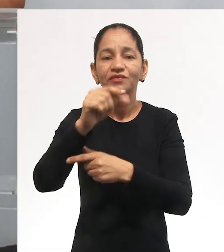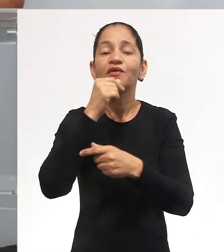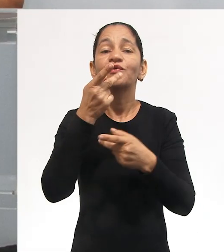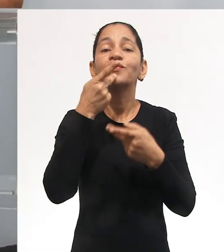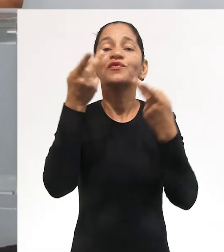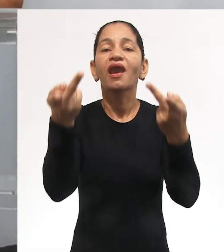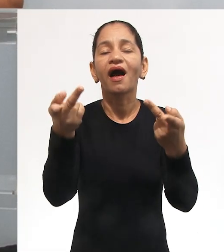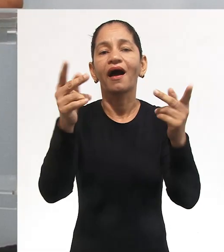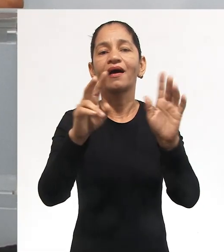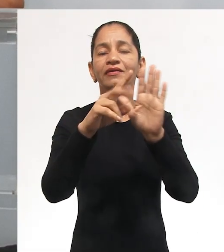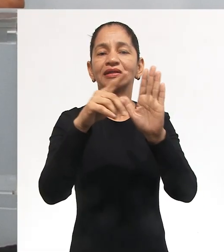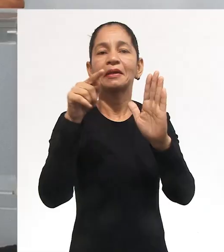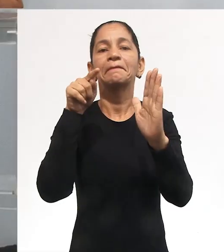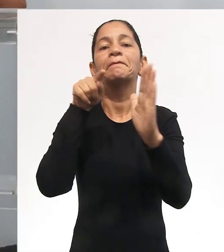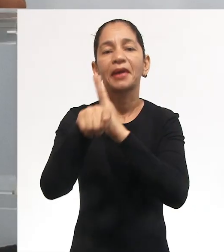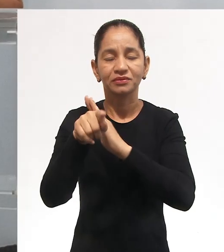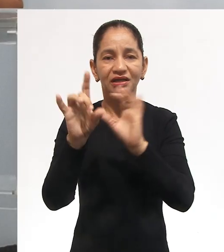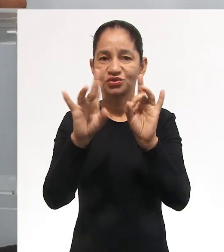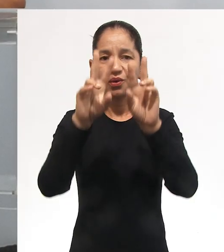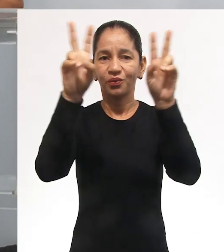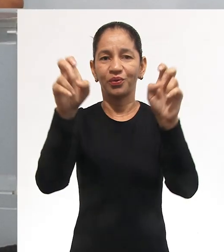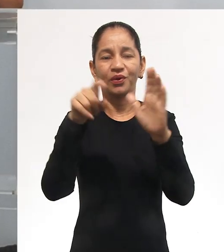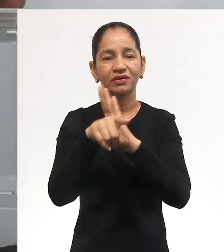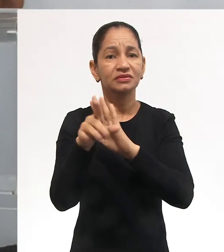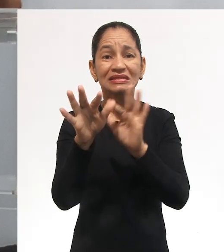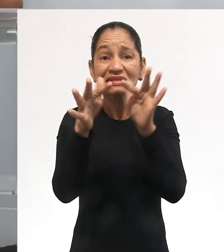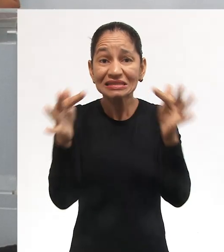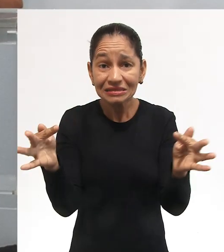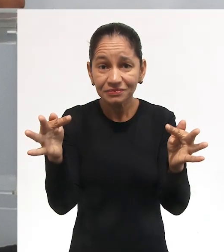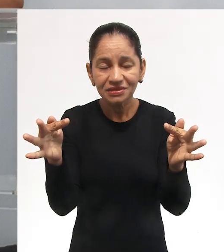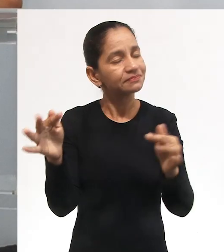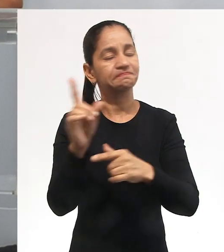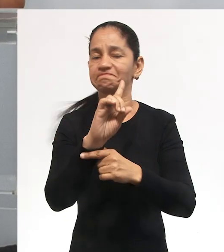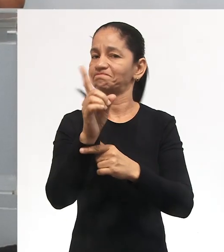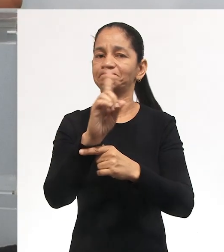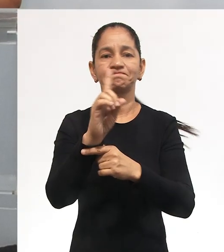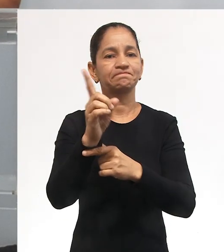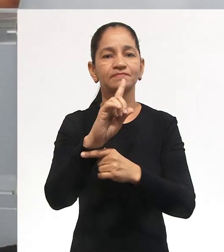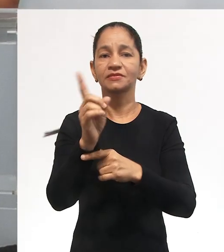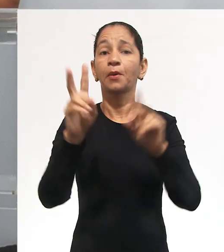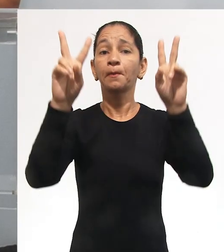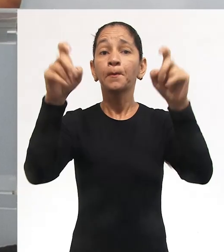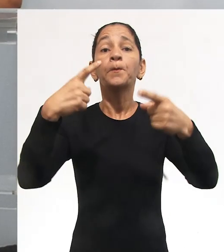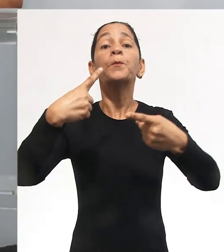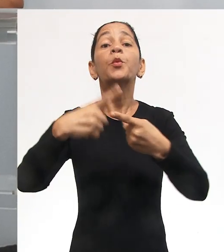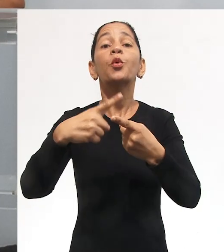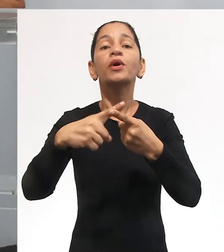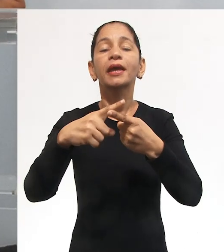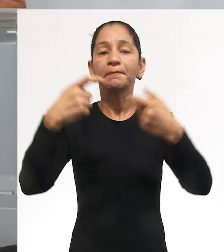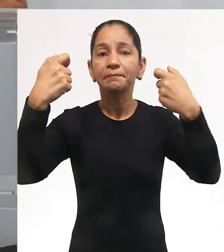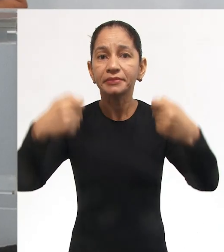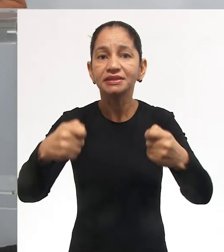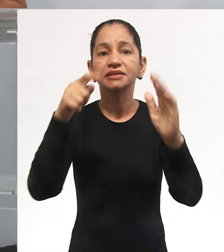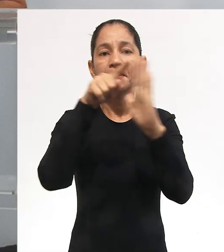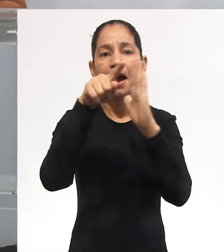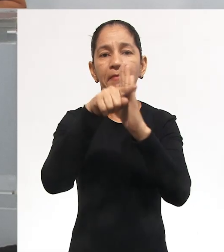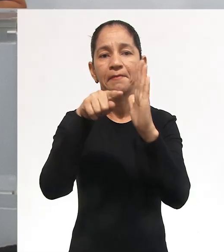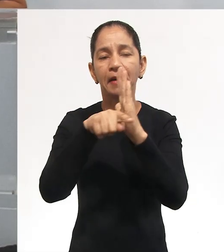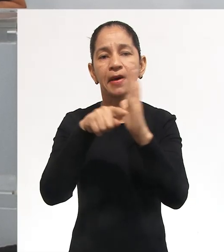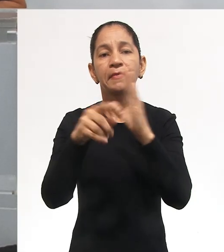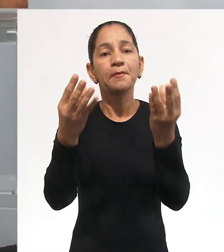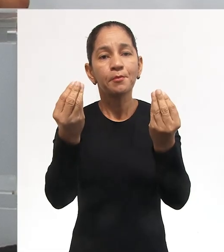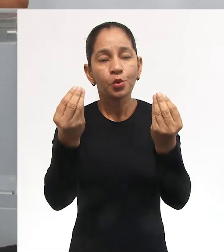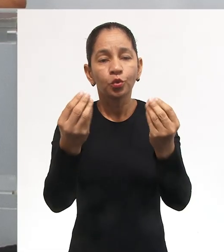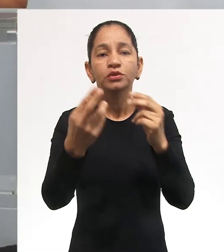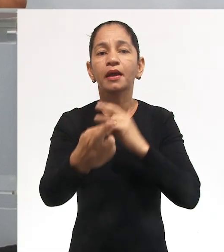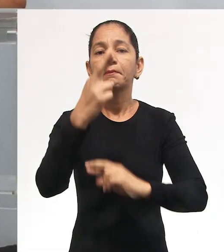vou utilizar questionário. Você tem que explicar o porquê o questionário atende o propósito da sua pesquisa,